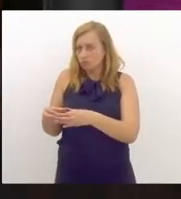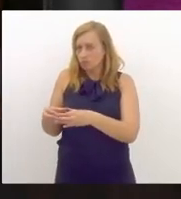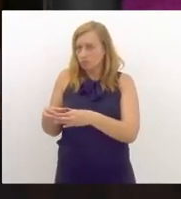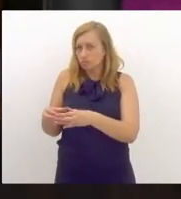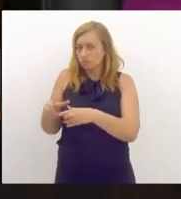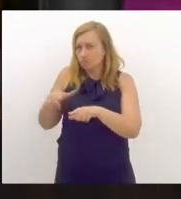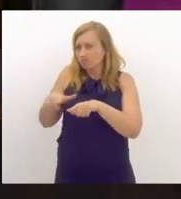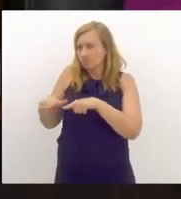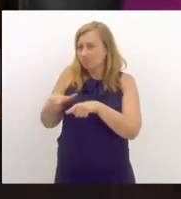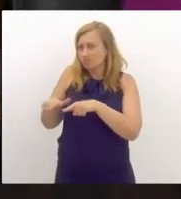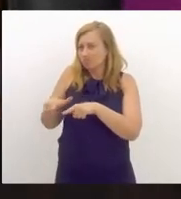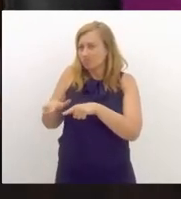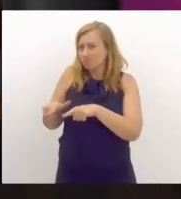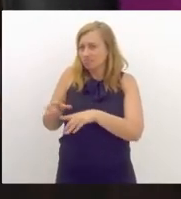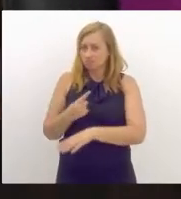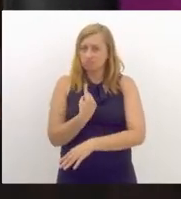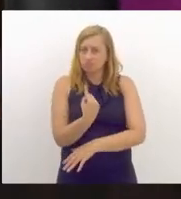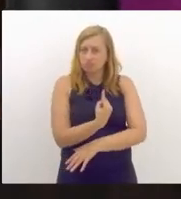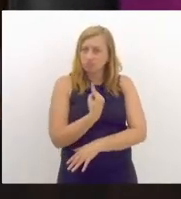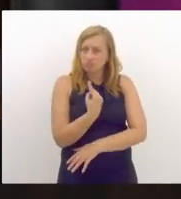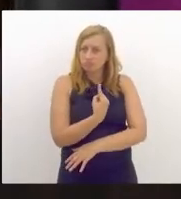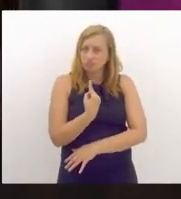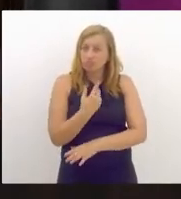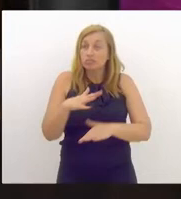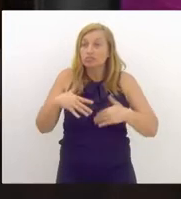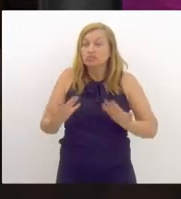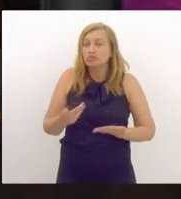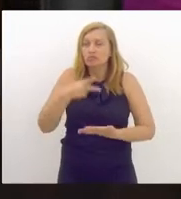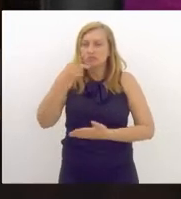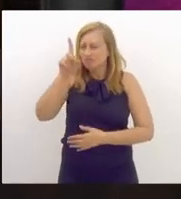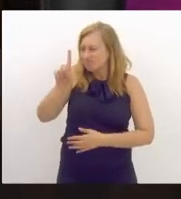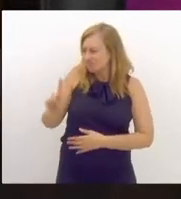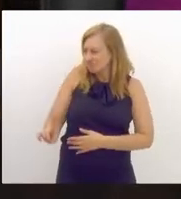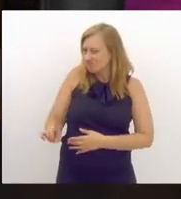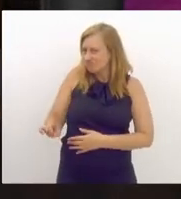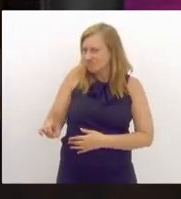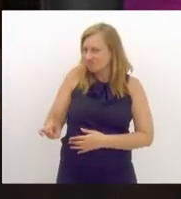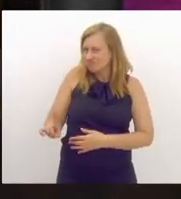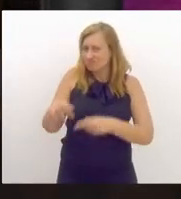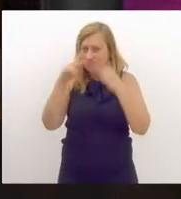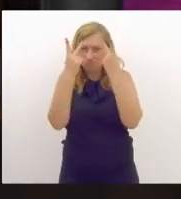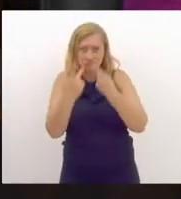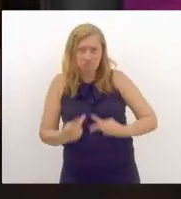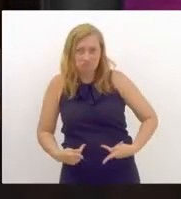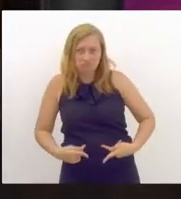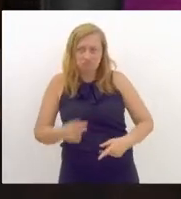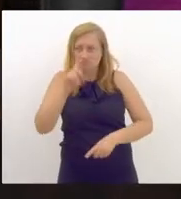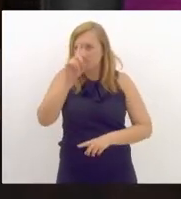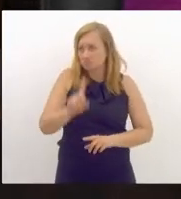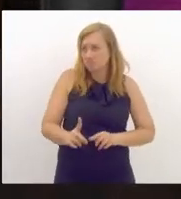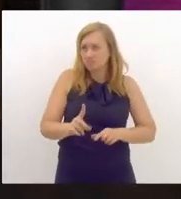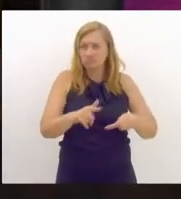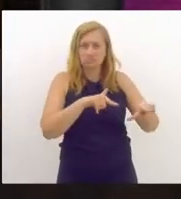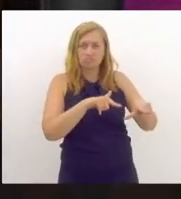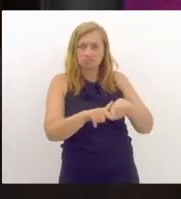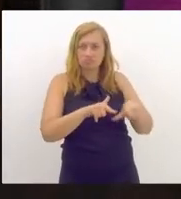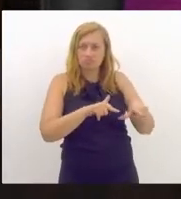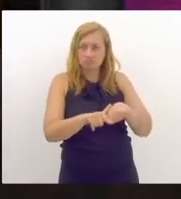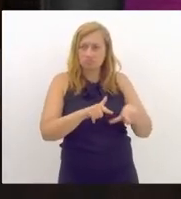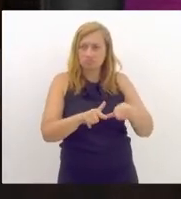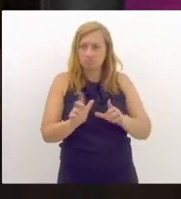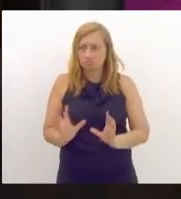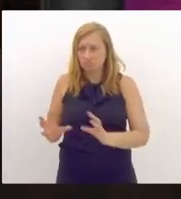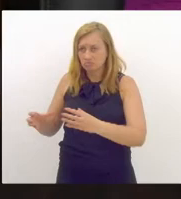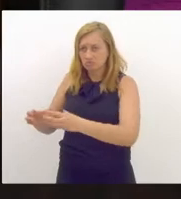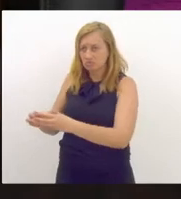que trabalha totalmente isolada e quando se fala de direitos Direitos Humanos Direitos Trabalhistas a